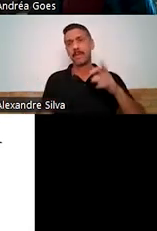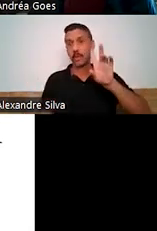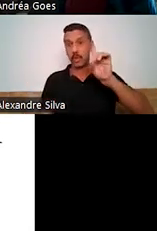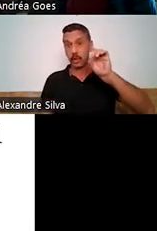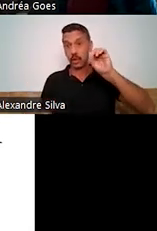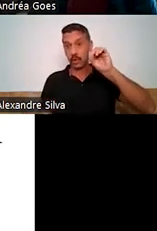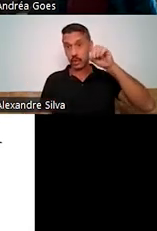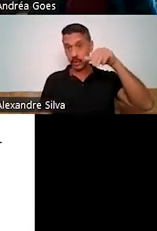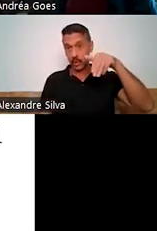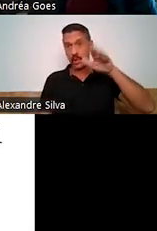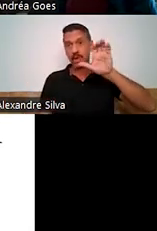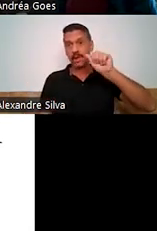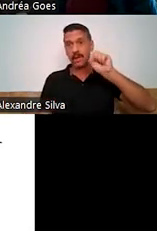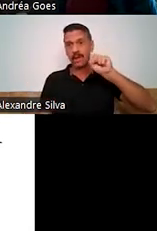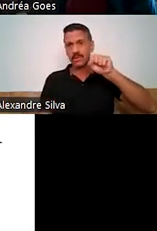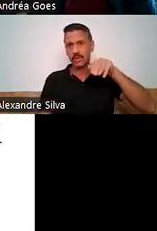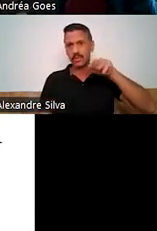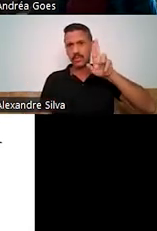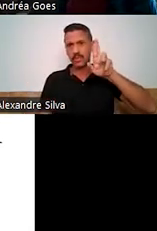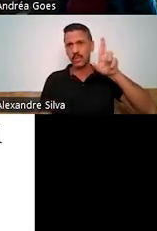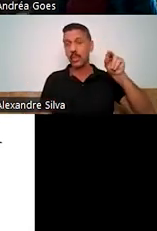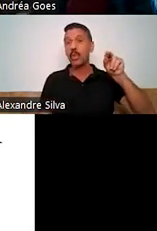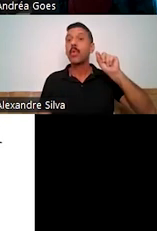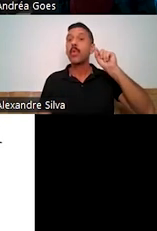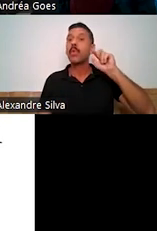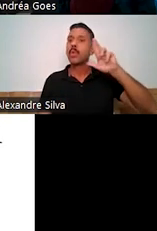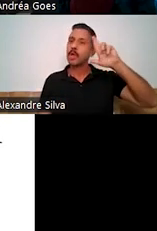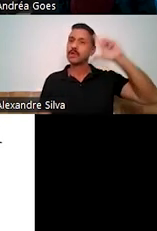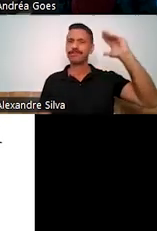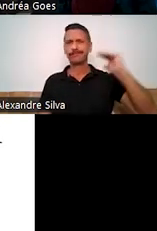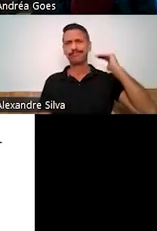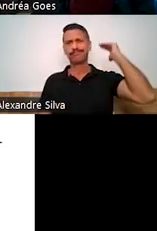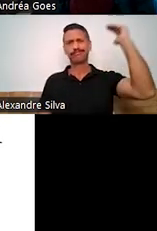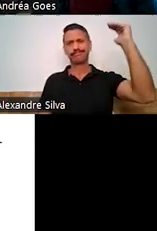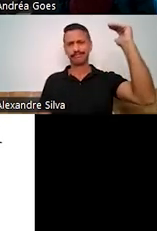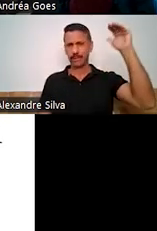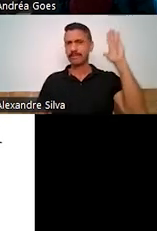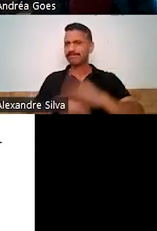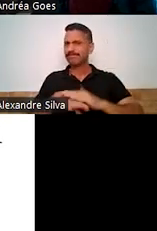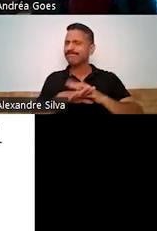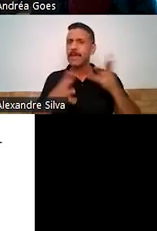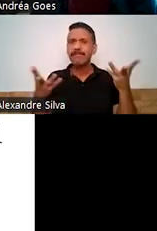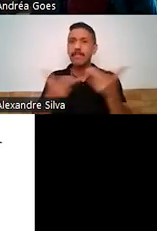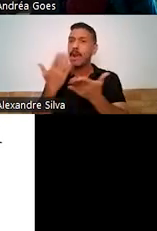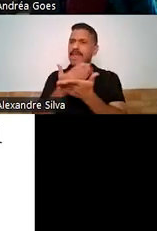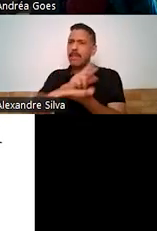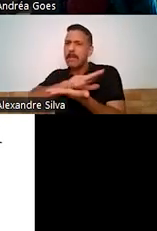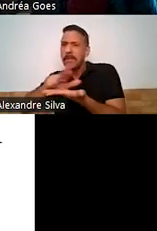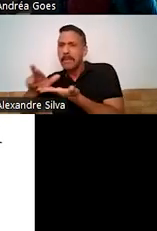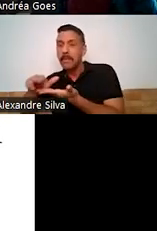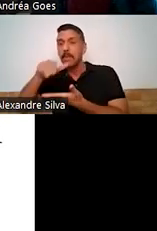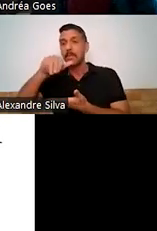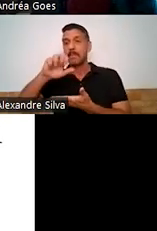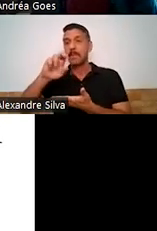que, aliás, ele considera como o chefe master desse autor, Machado de Assis. E ele diz com